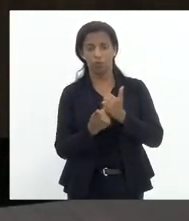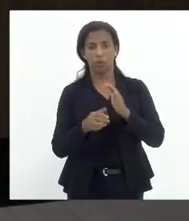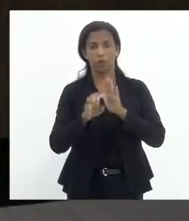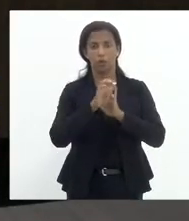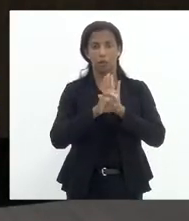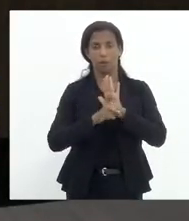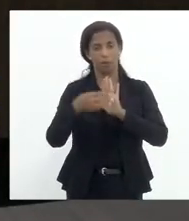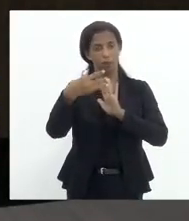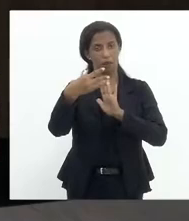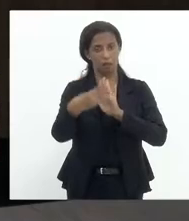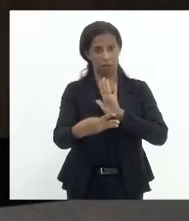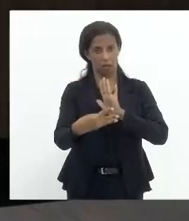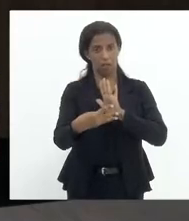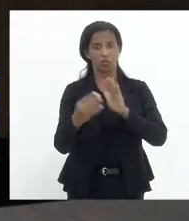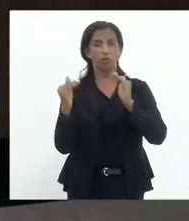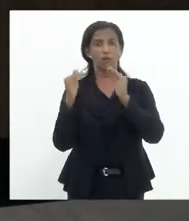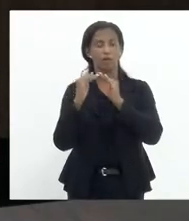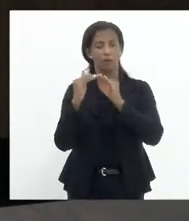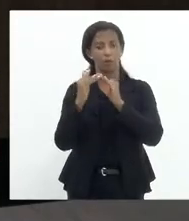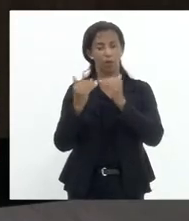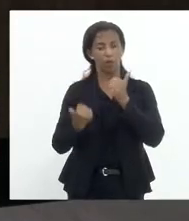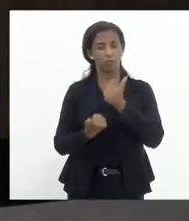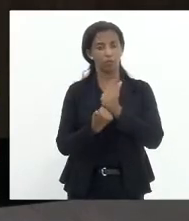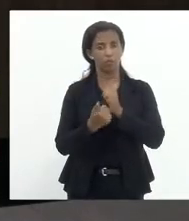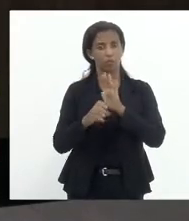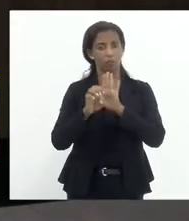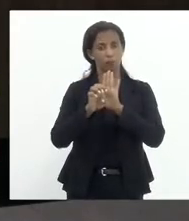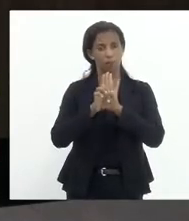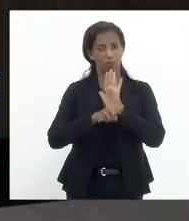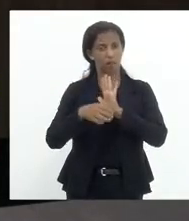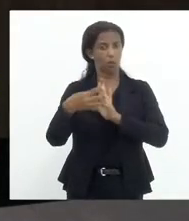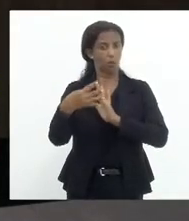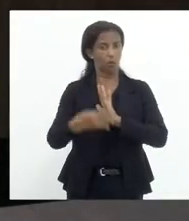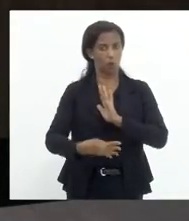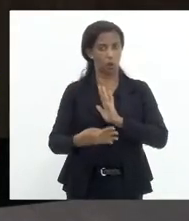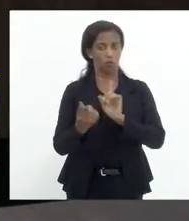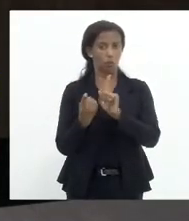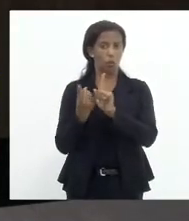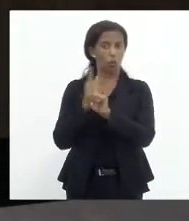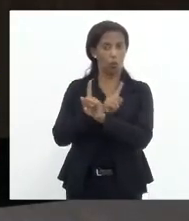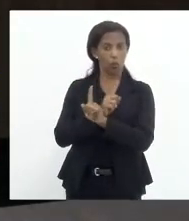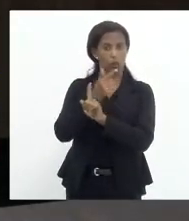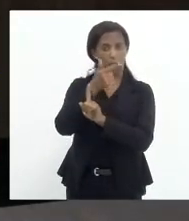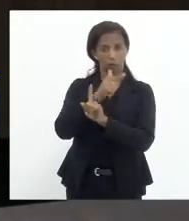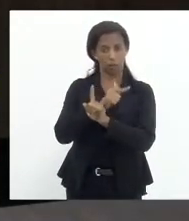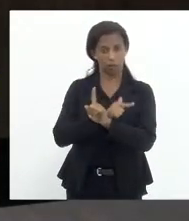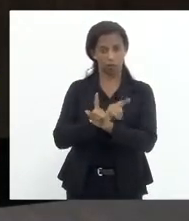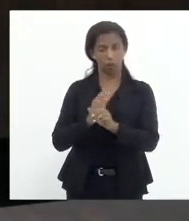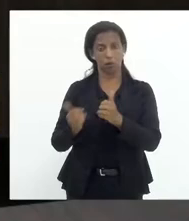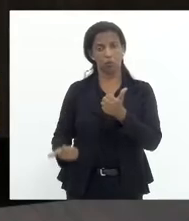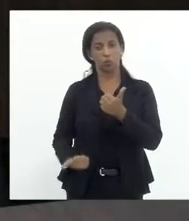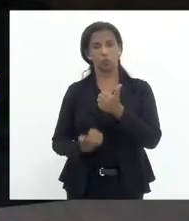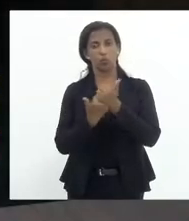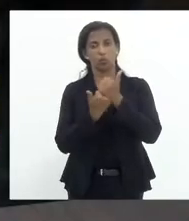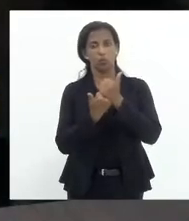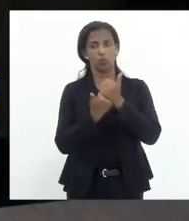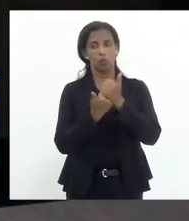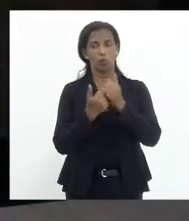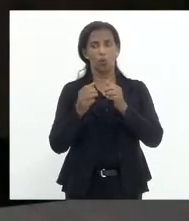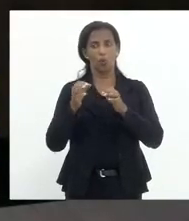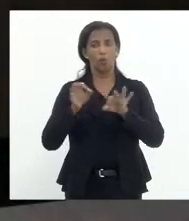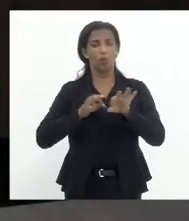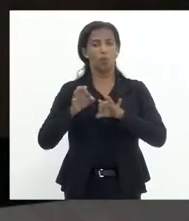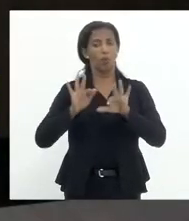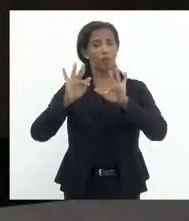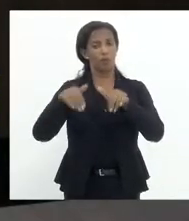emenda 3 e favorável com subemenda à emenda quatro contrário as demais emendas concluindo o substituto pedindo forma